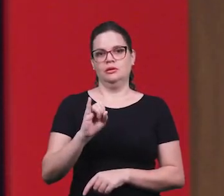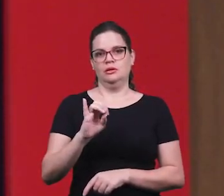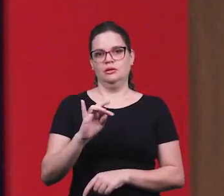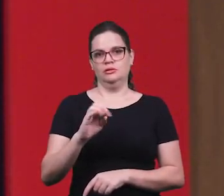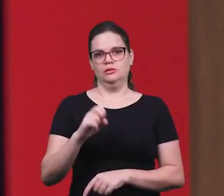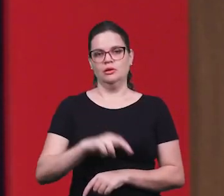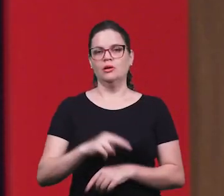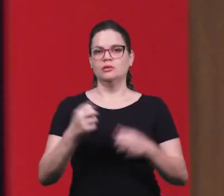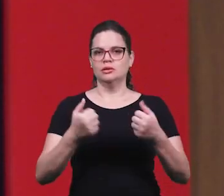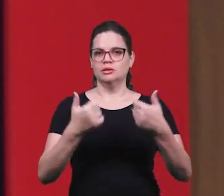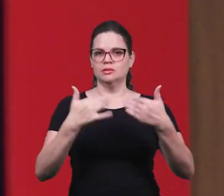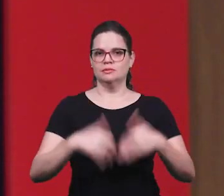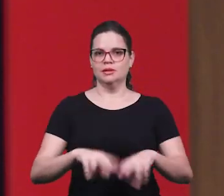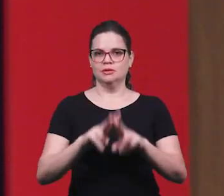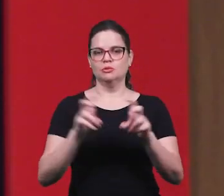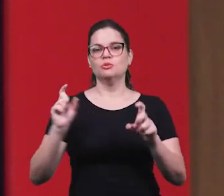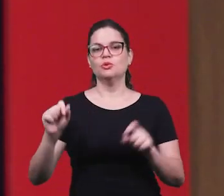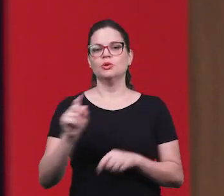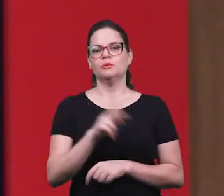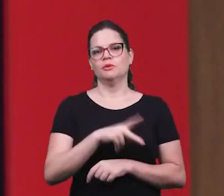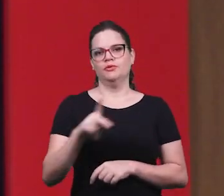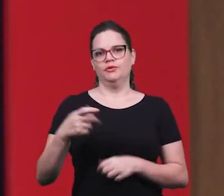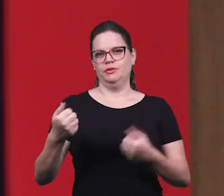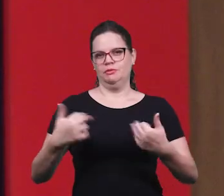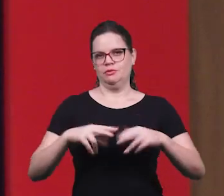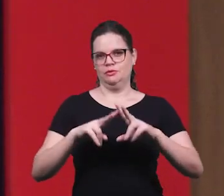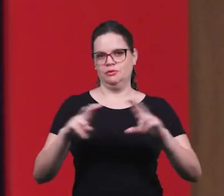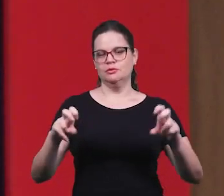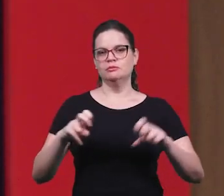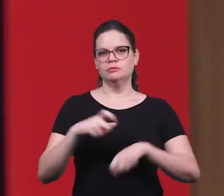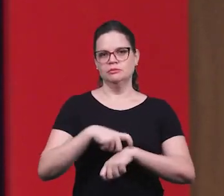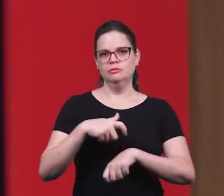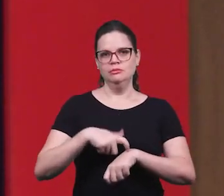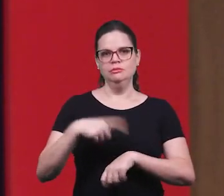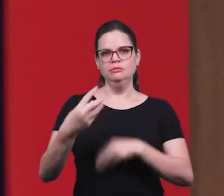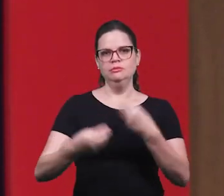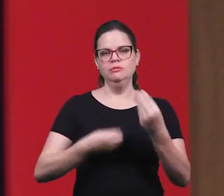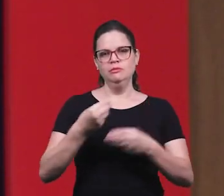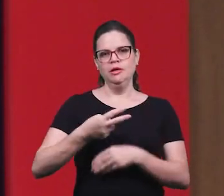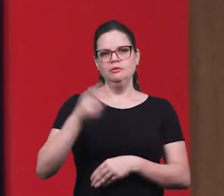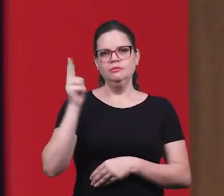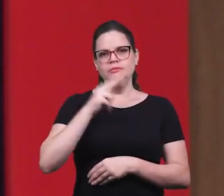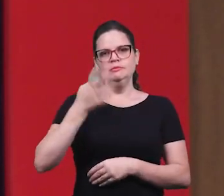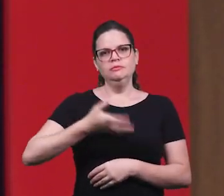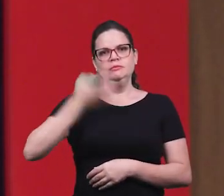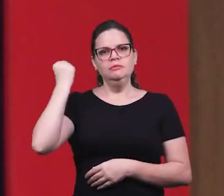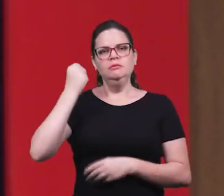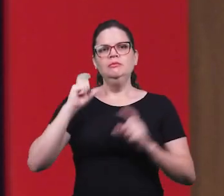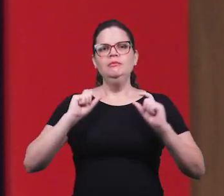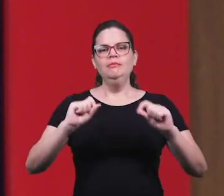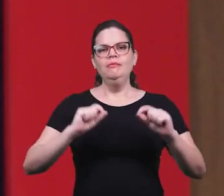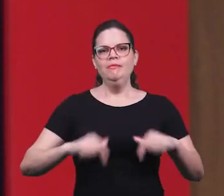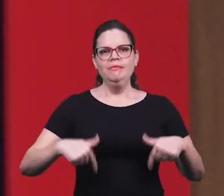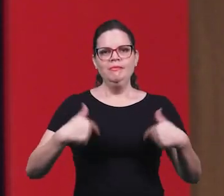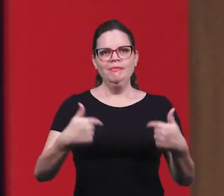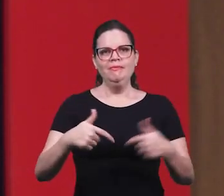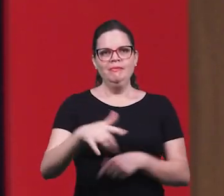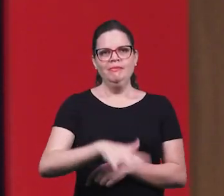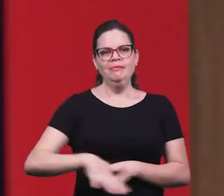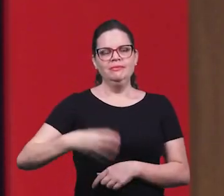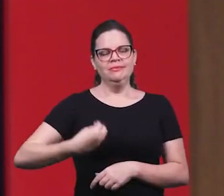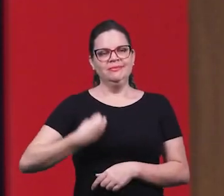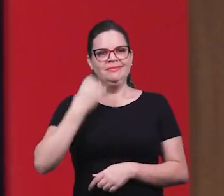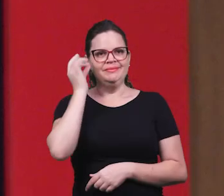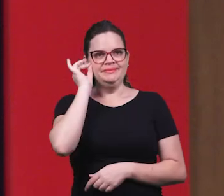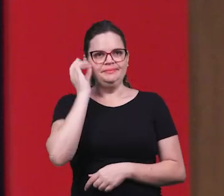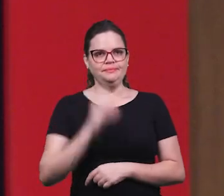a tudo isso que o pastor Wellington ele comentou, né, que aplicação que a gente pode fazer a respeito disso também no aspecto